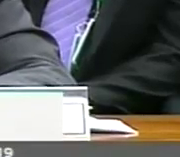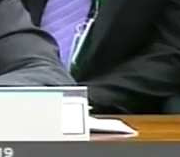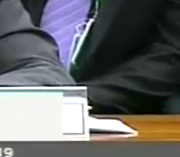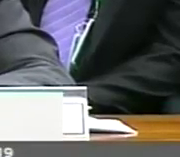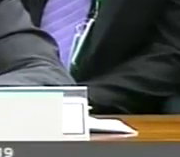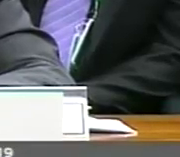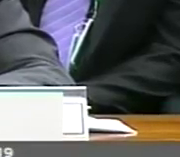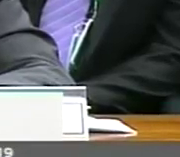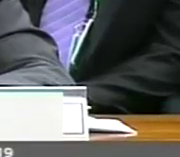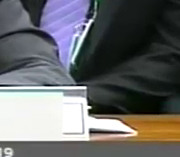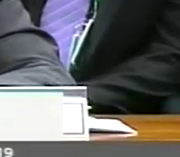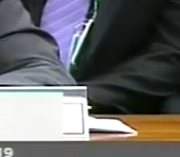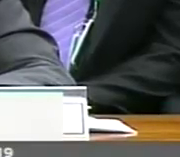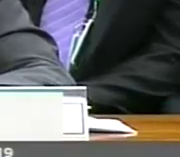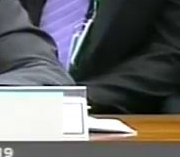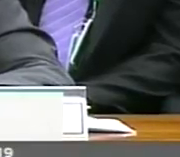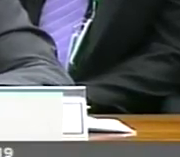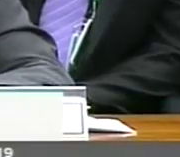do governo.